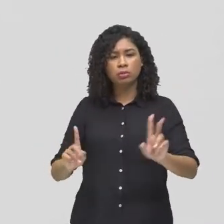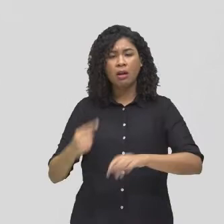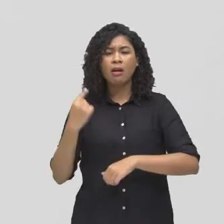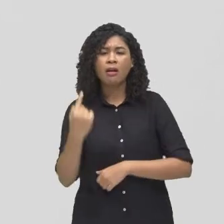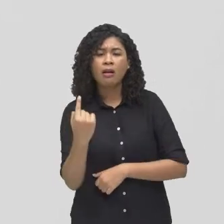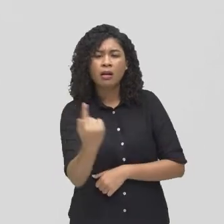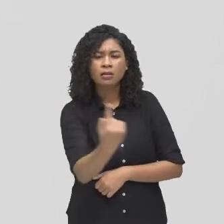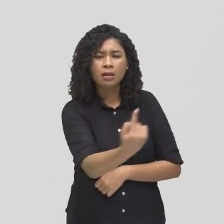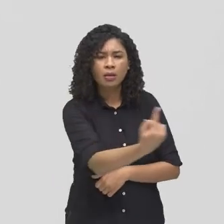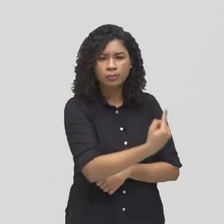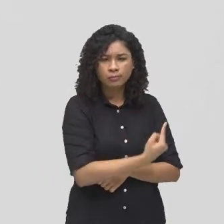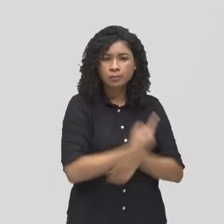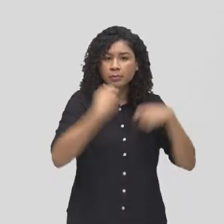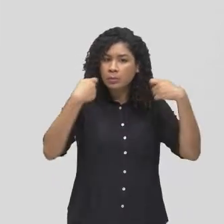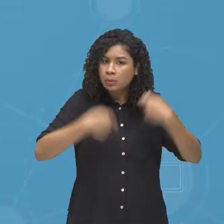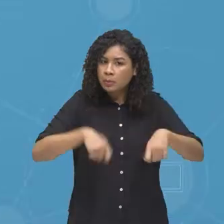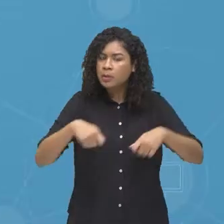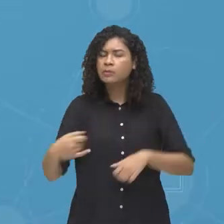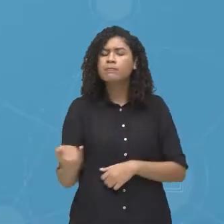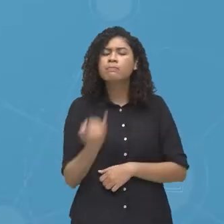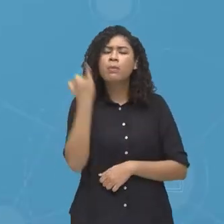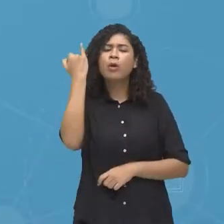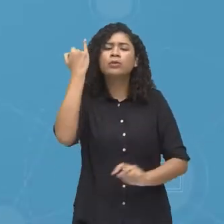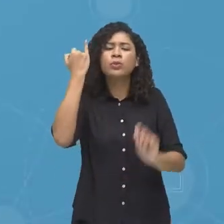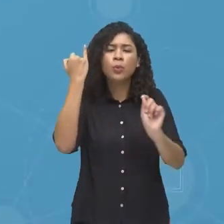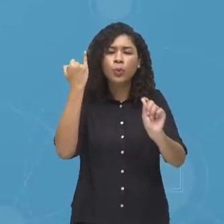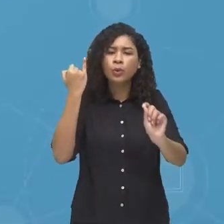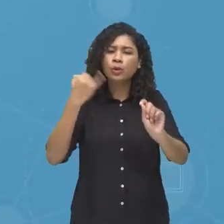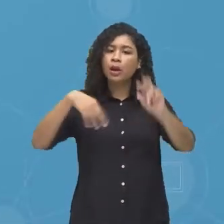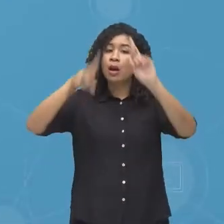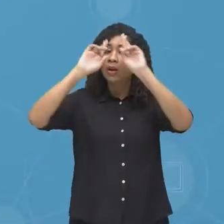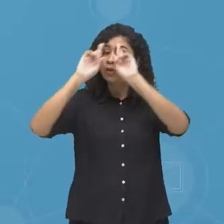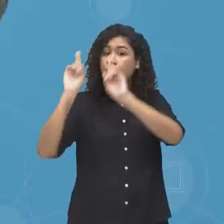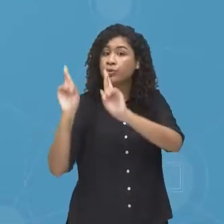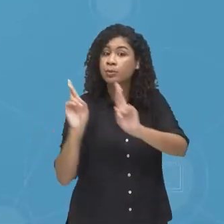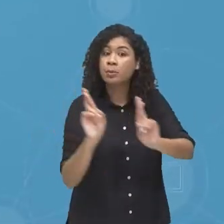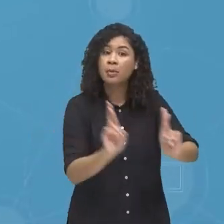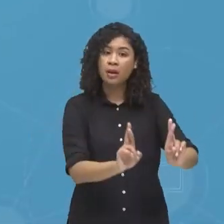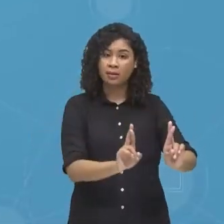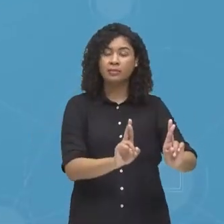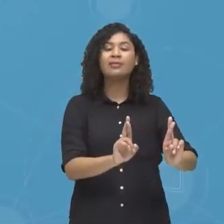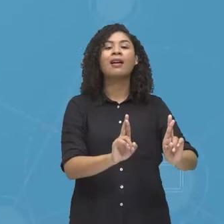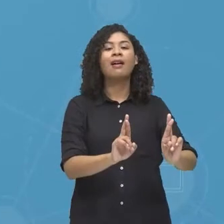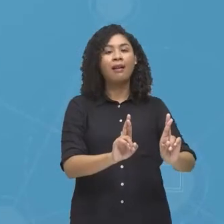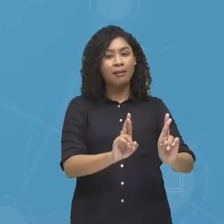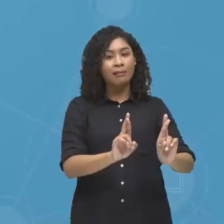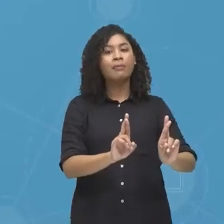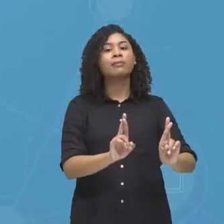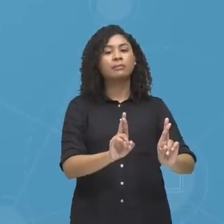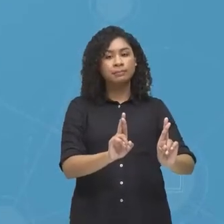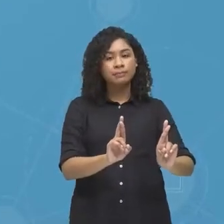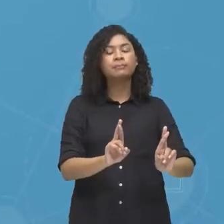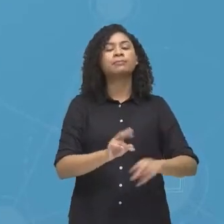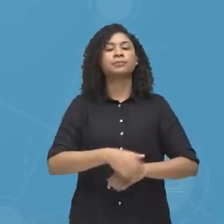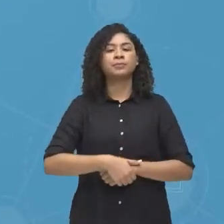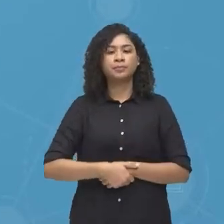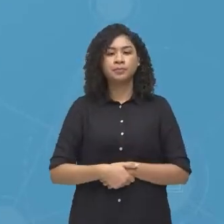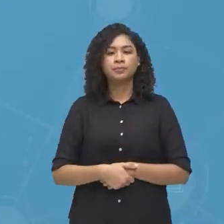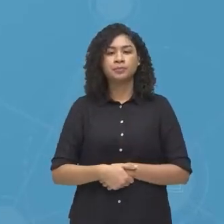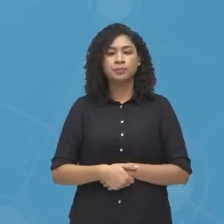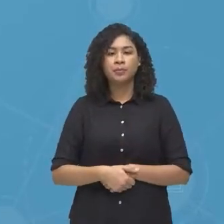cada um de nós devemos respeitar, devemos acolher, devemos exercitar